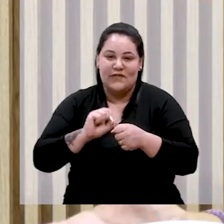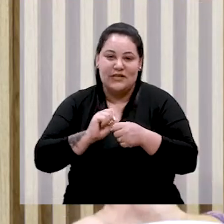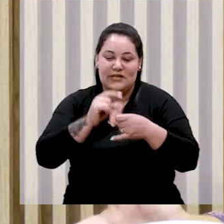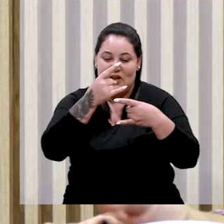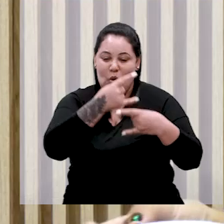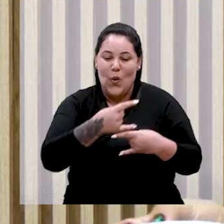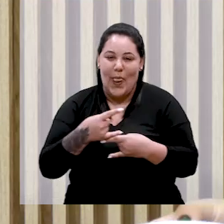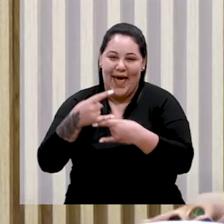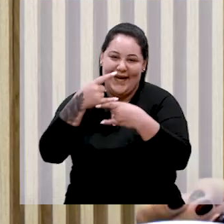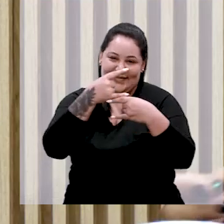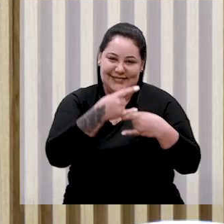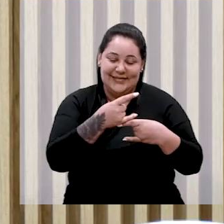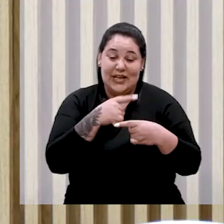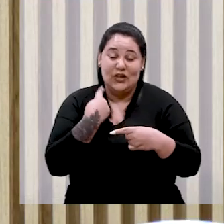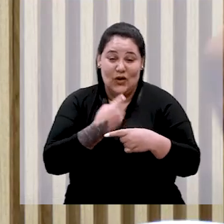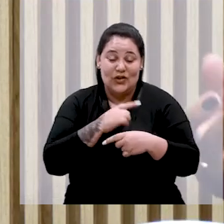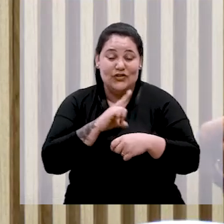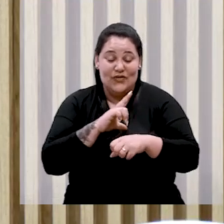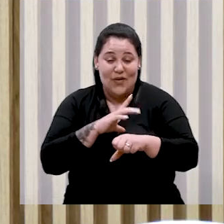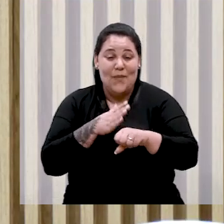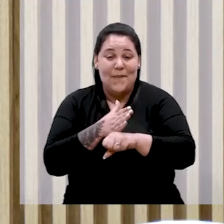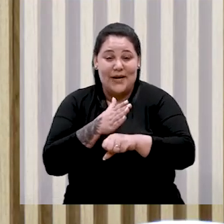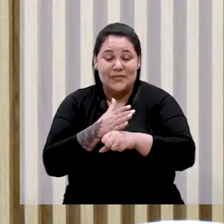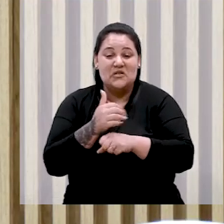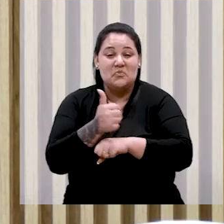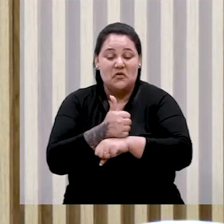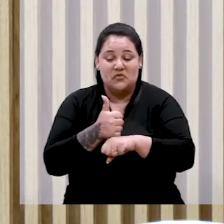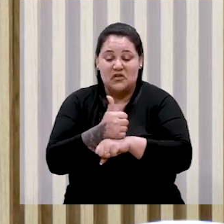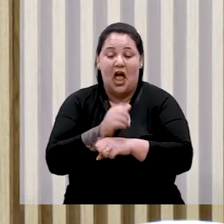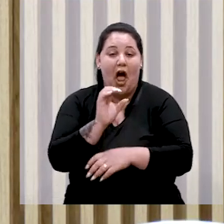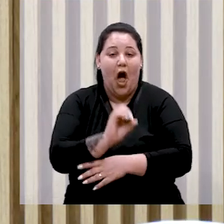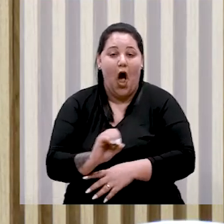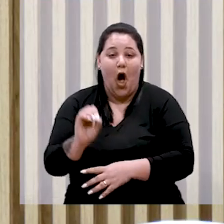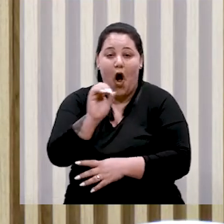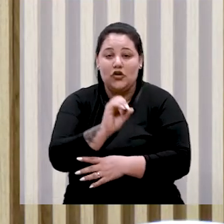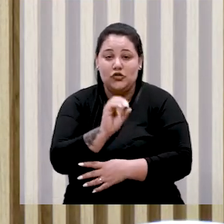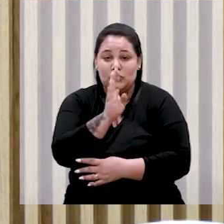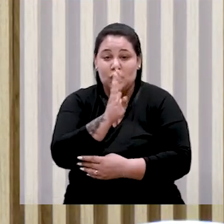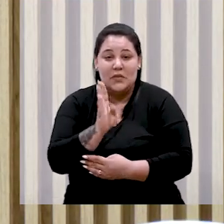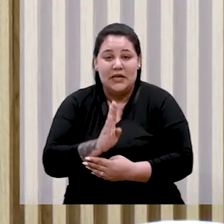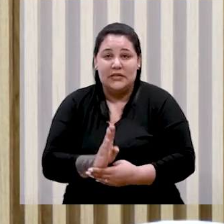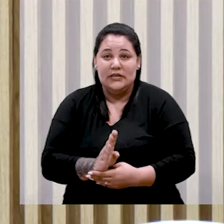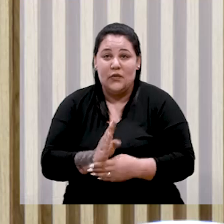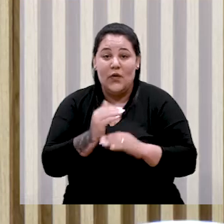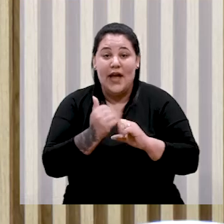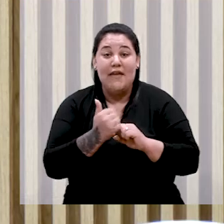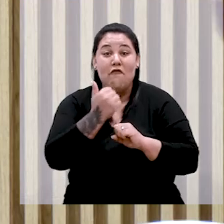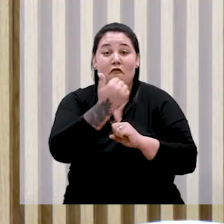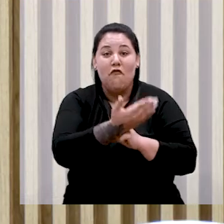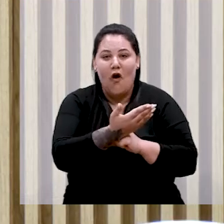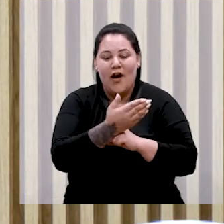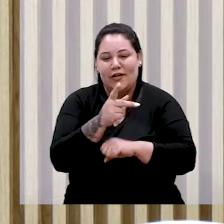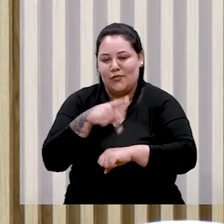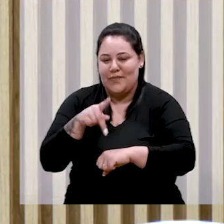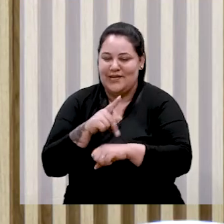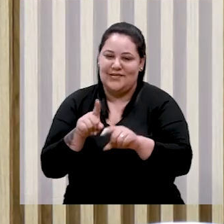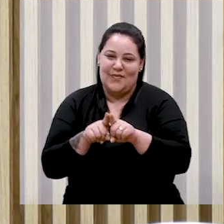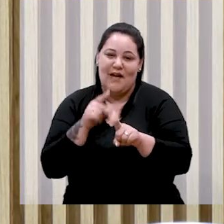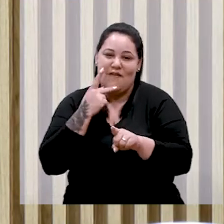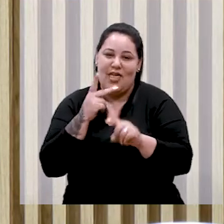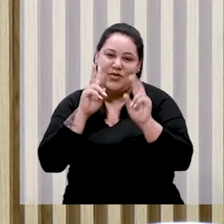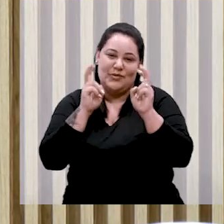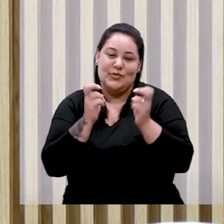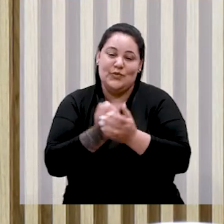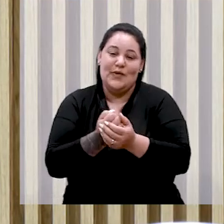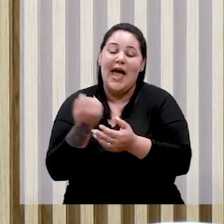realmente fazer através de lives, e nós tivemos a participação de profissionais renomados no Brasil e no exterior falando sobre esse assunto,